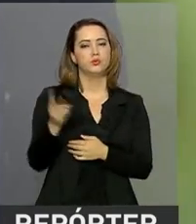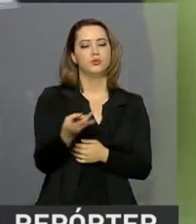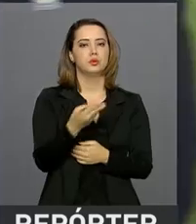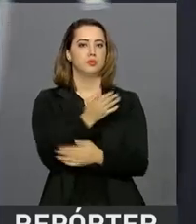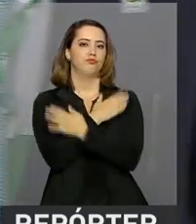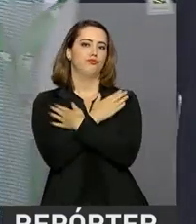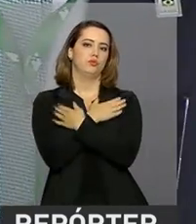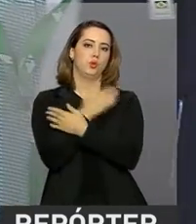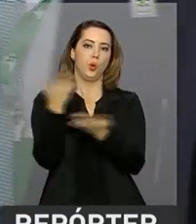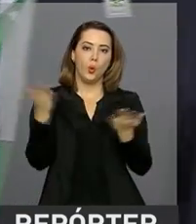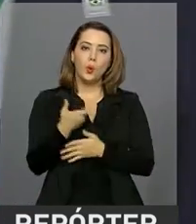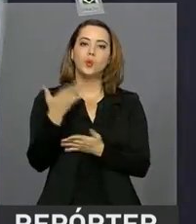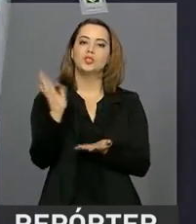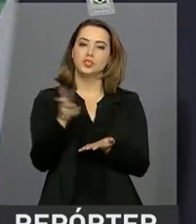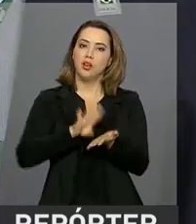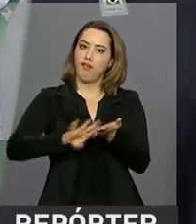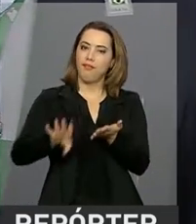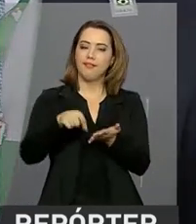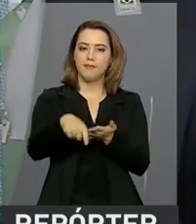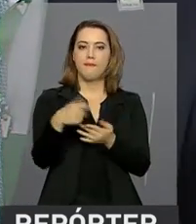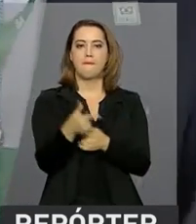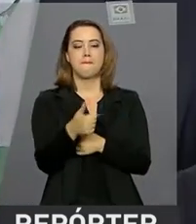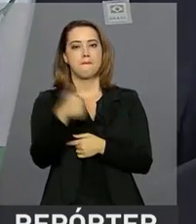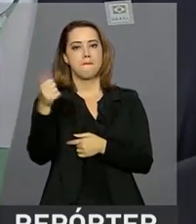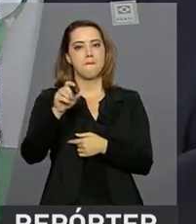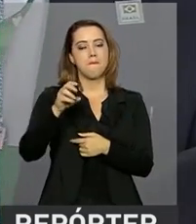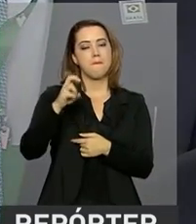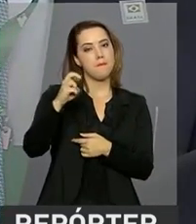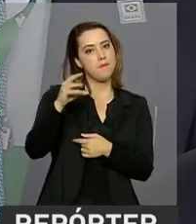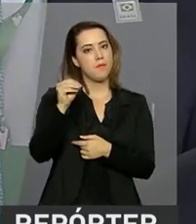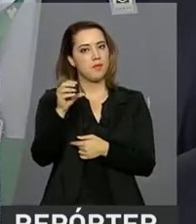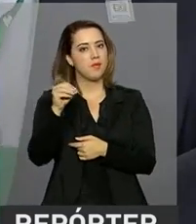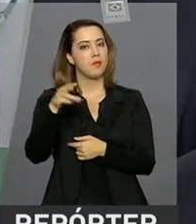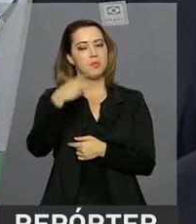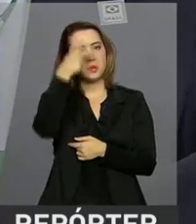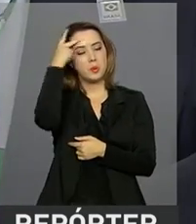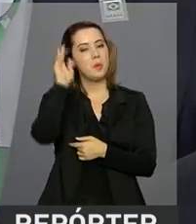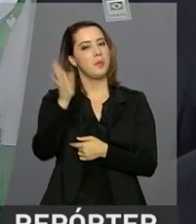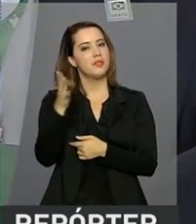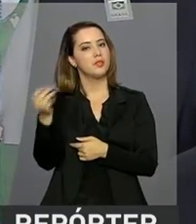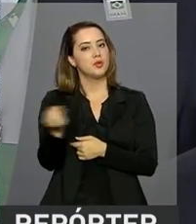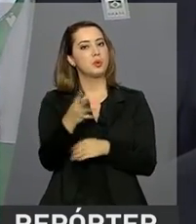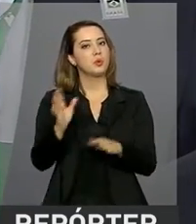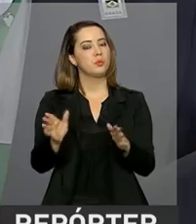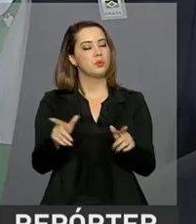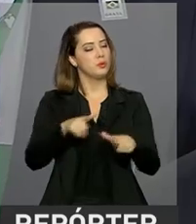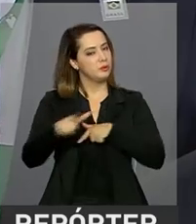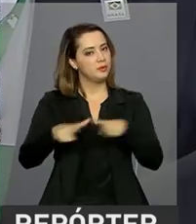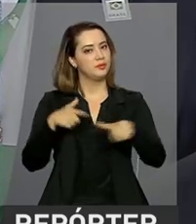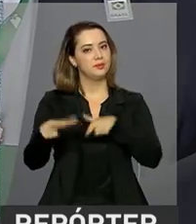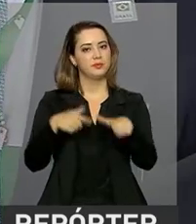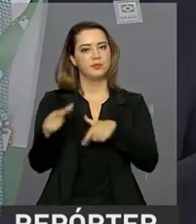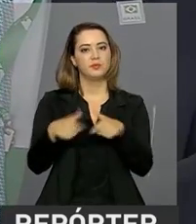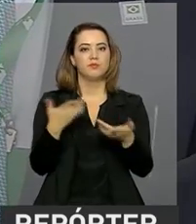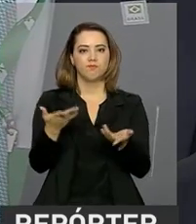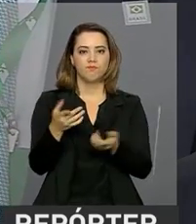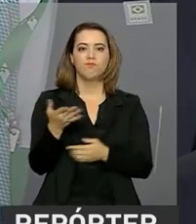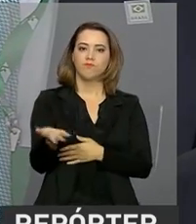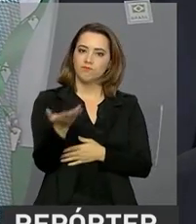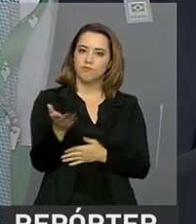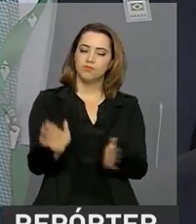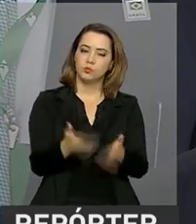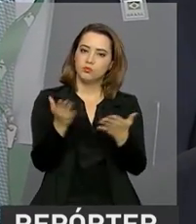milhões 1.00000 né aliás 10000 perdão 1500 empregos né que foram gerados por este